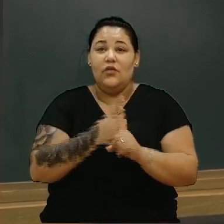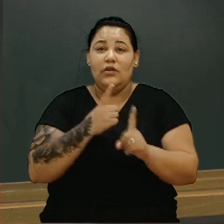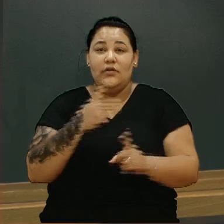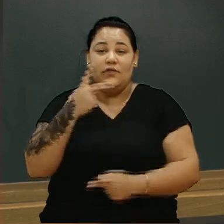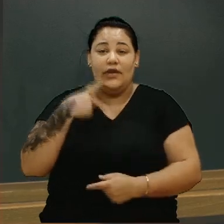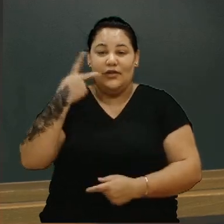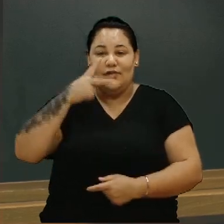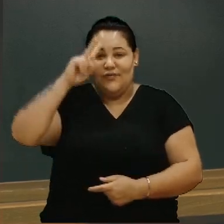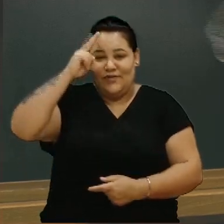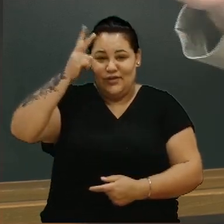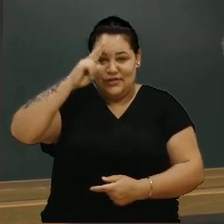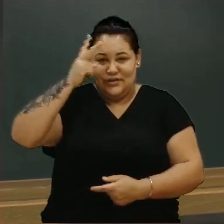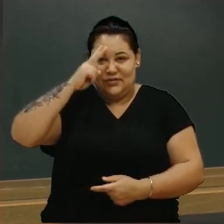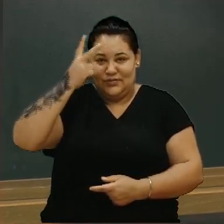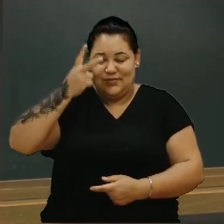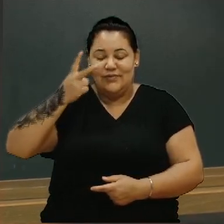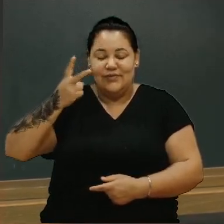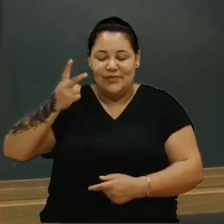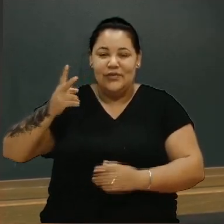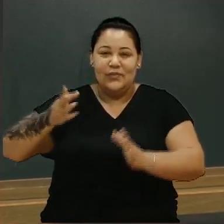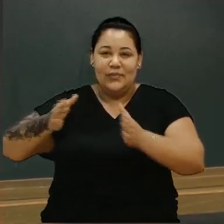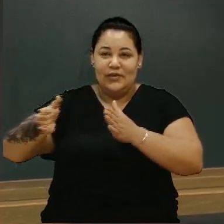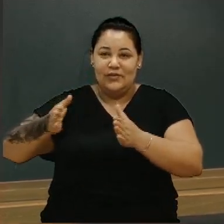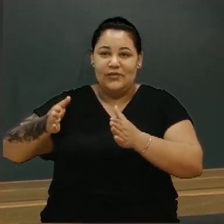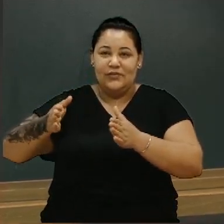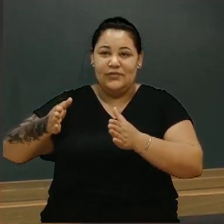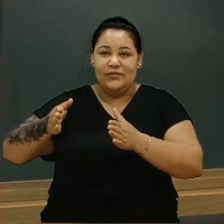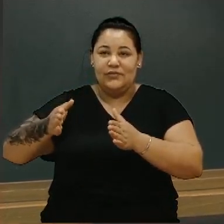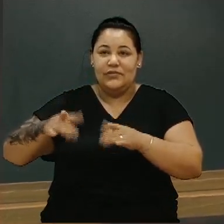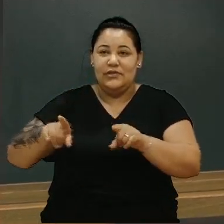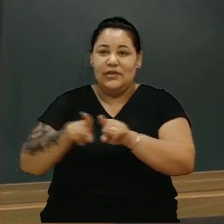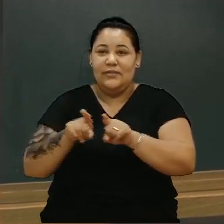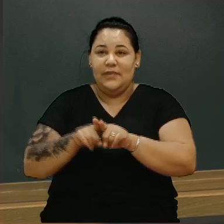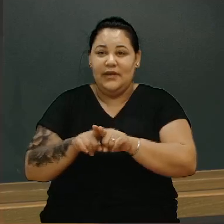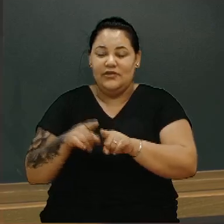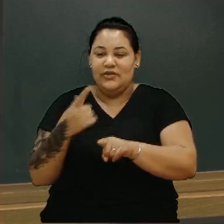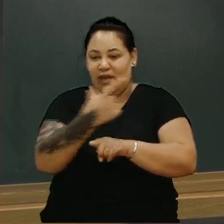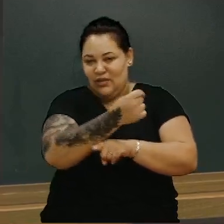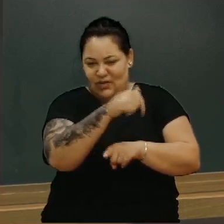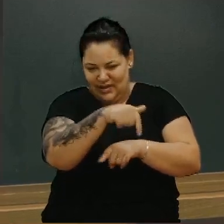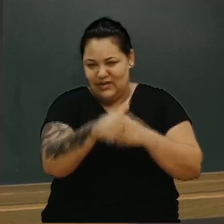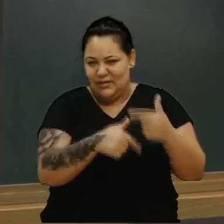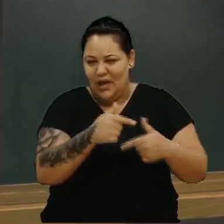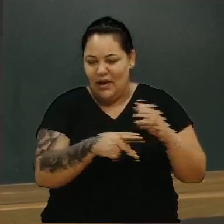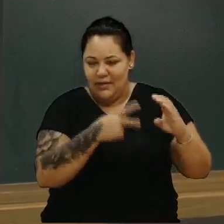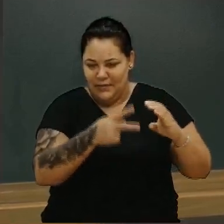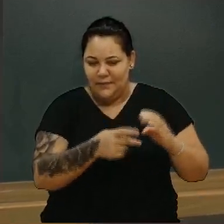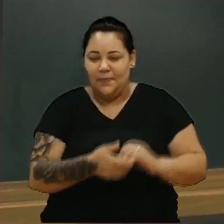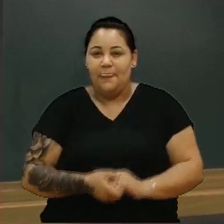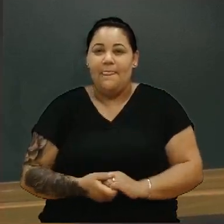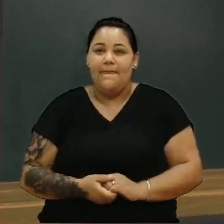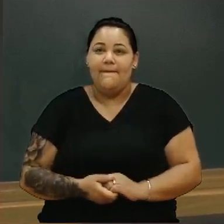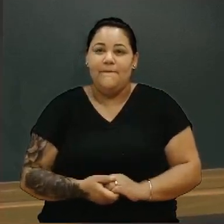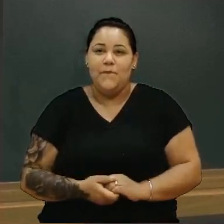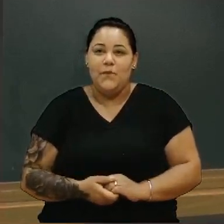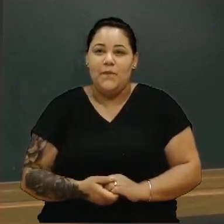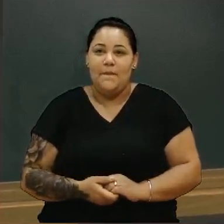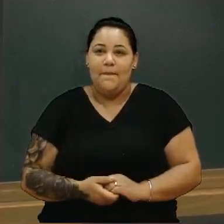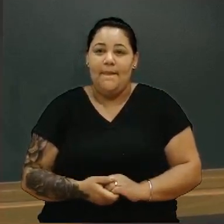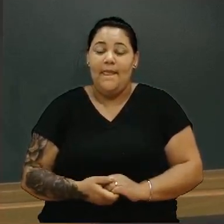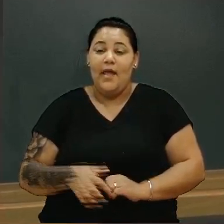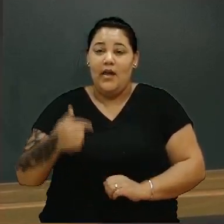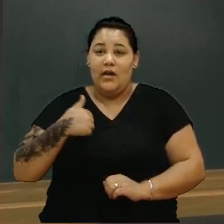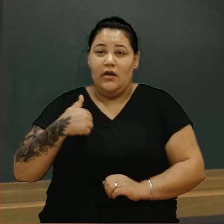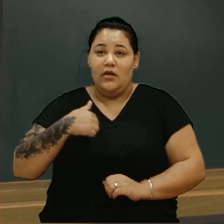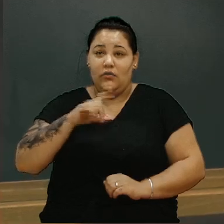Ex, que à época tinha assumido outra responsabilidade de se licenciar dessa casa. E embora as divergências com o vereador Velocino Ex, ele é